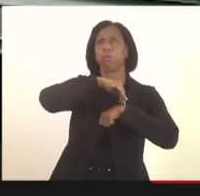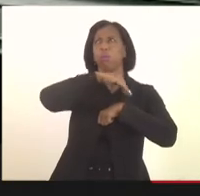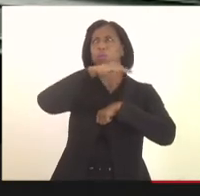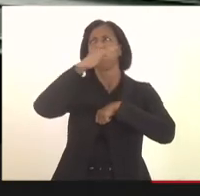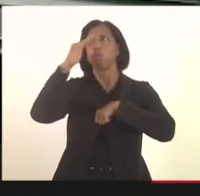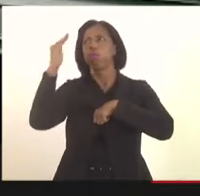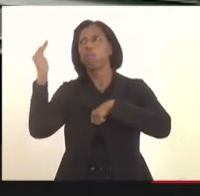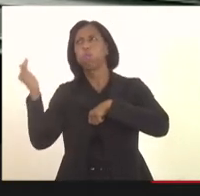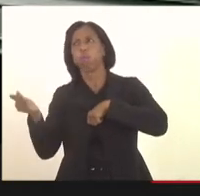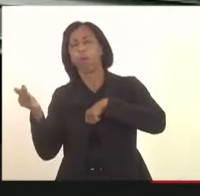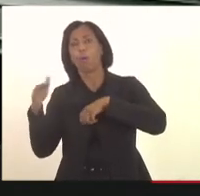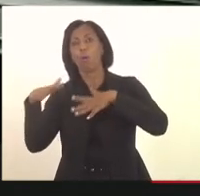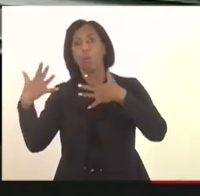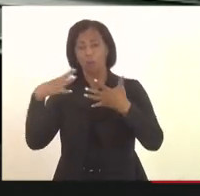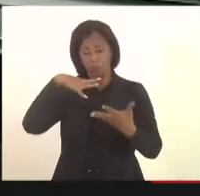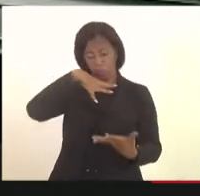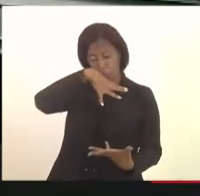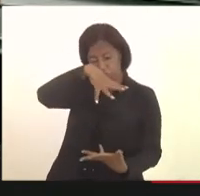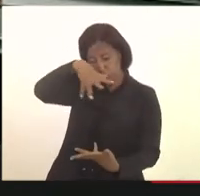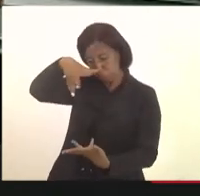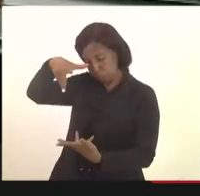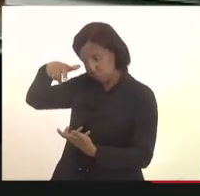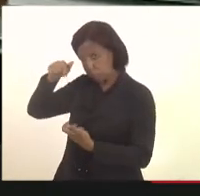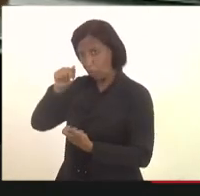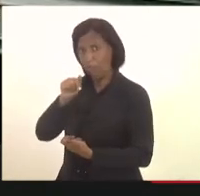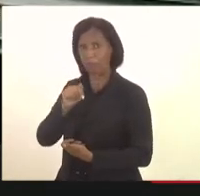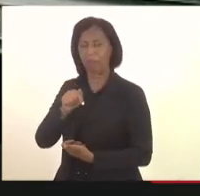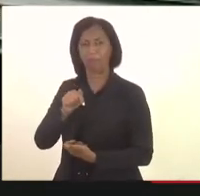a tendência mundial é exatamente